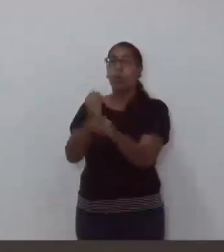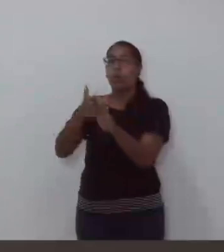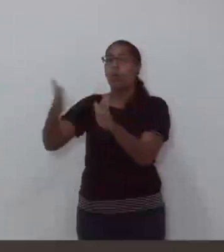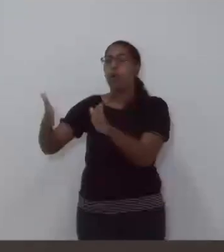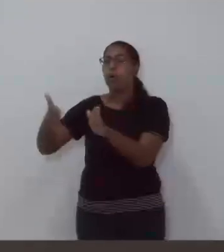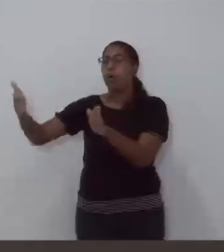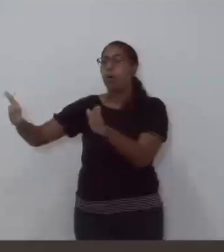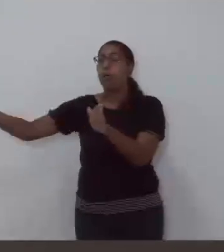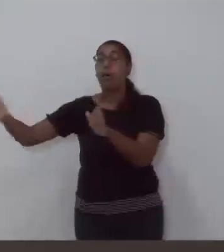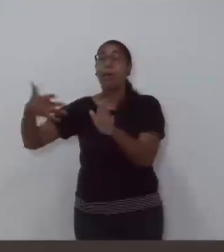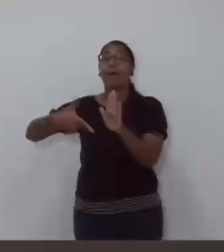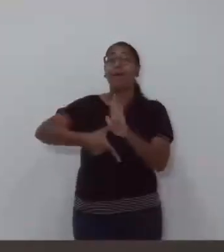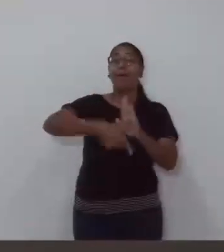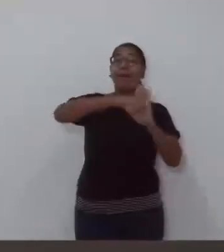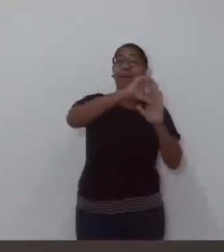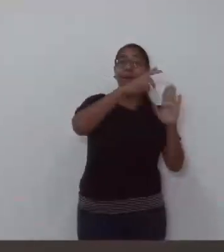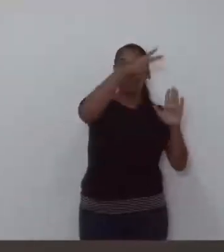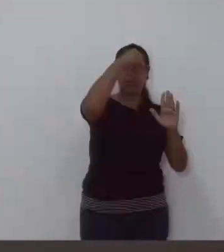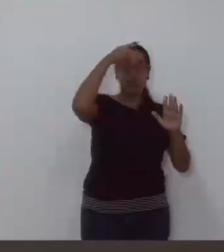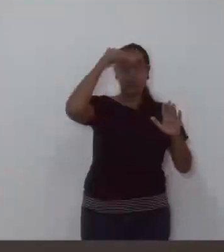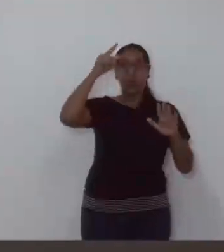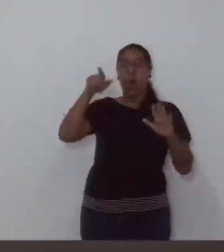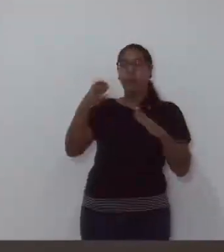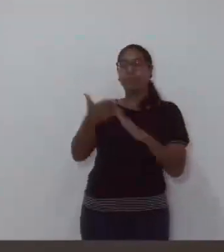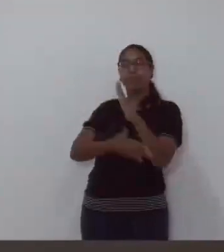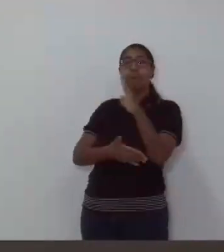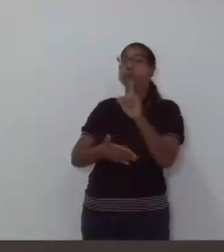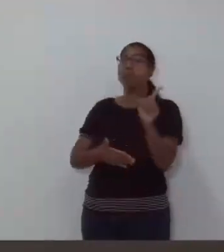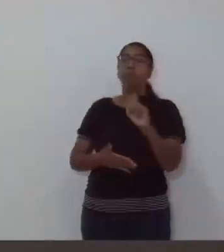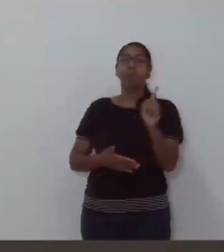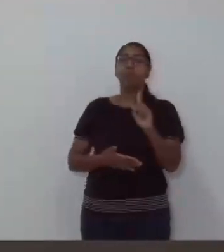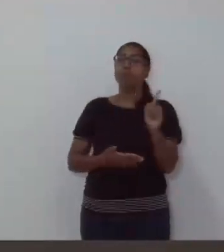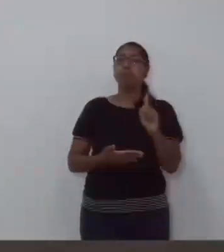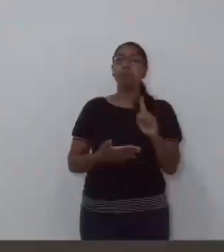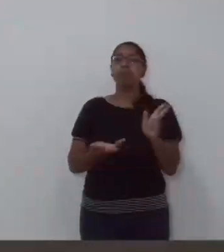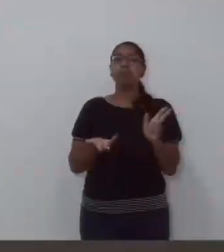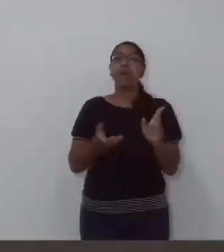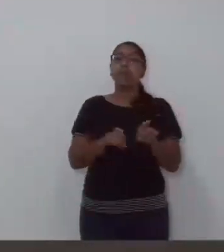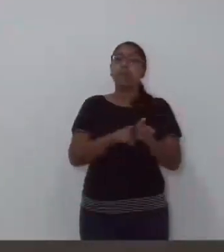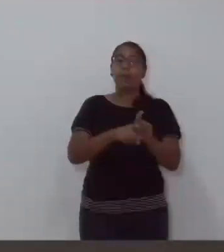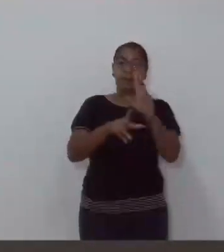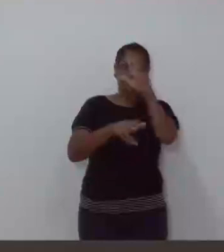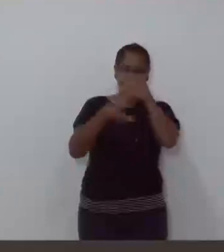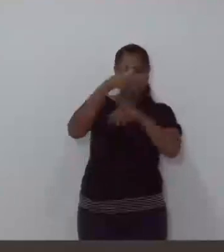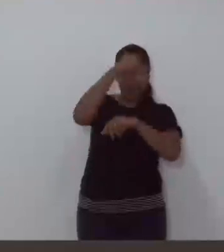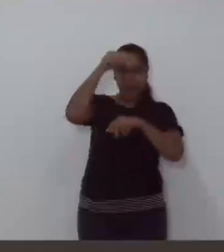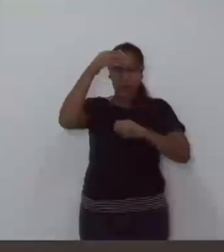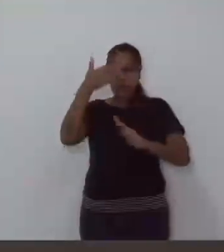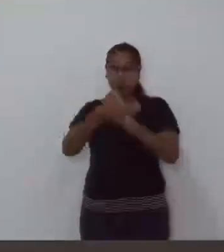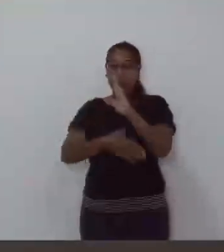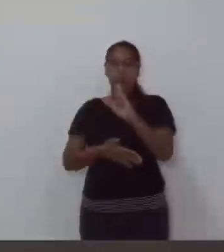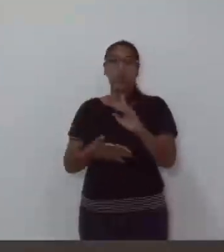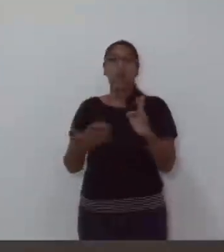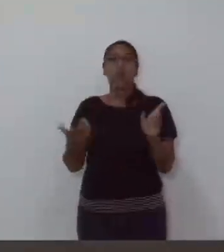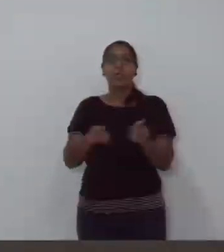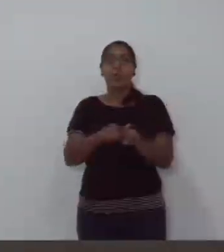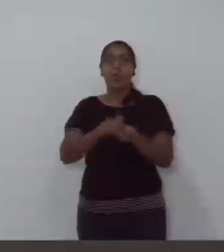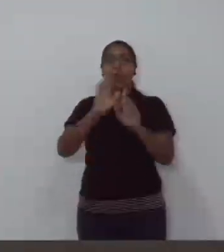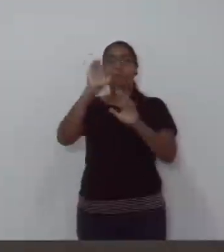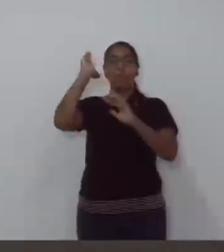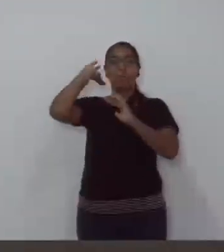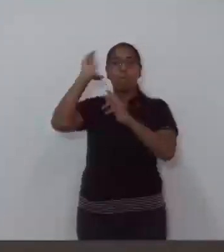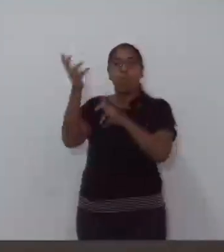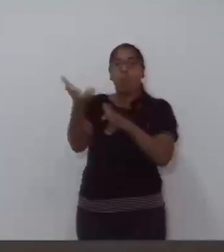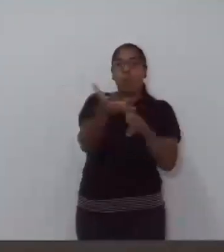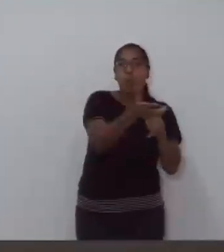sem aprovação da prefeitura, e ainda continua sem aprovação da prefeitura de corpo de bombeiro, não tem autorização do